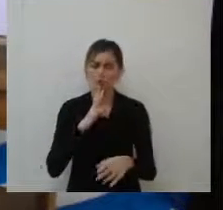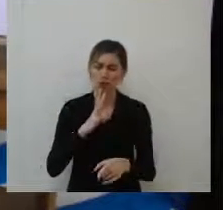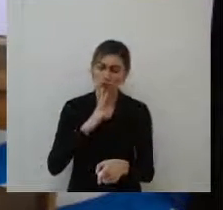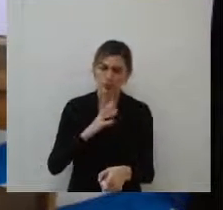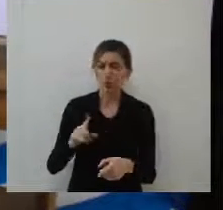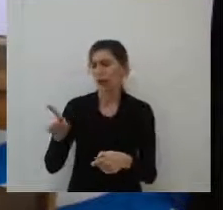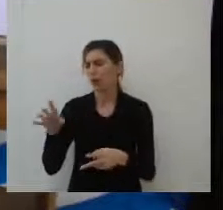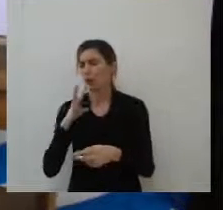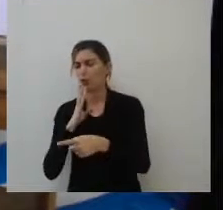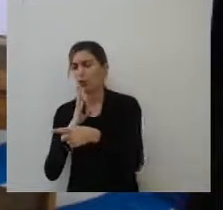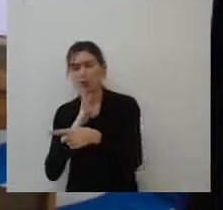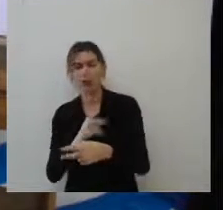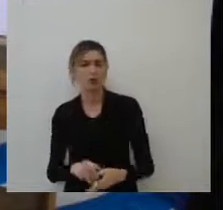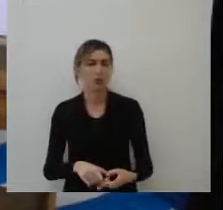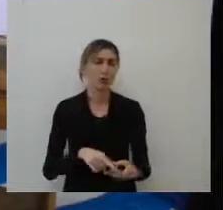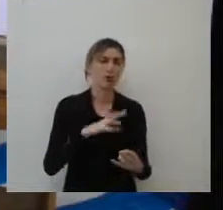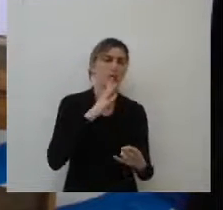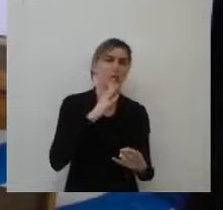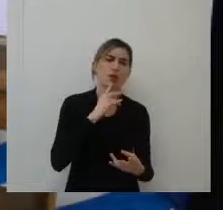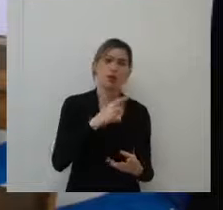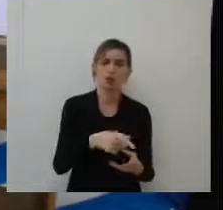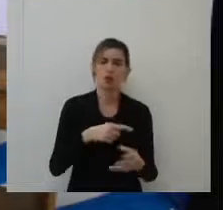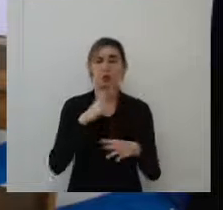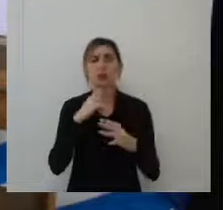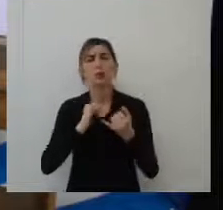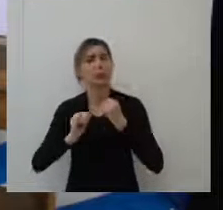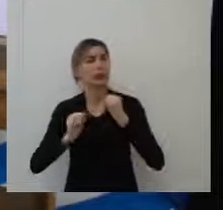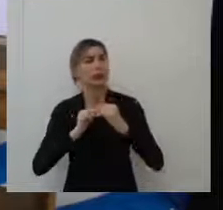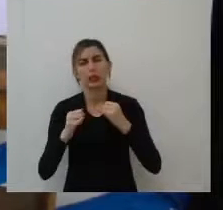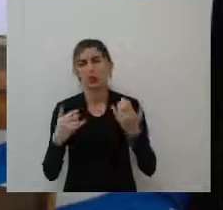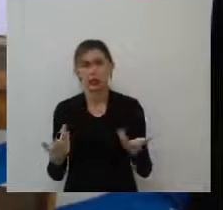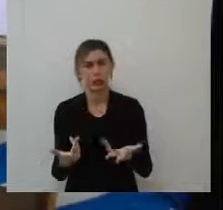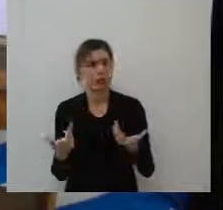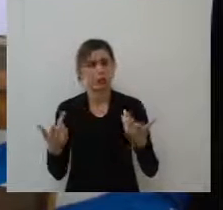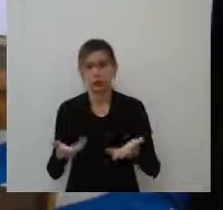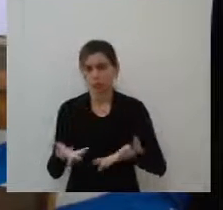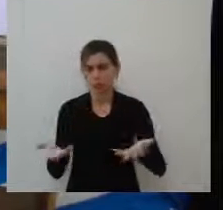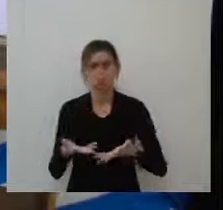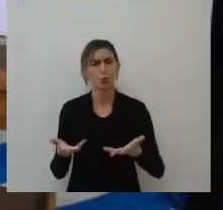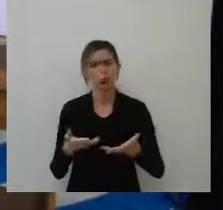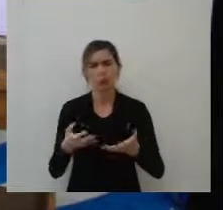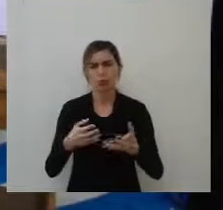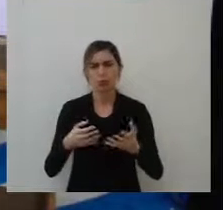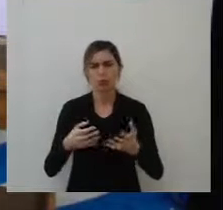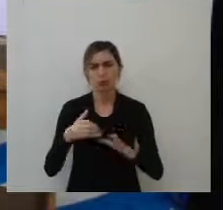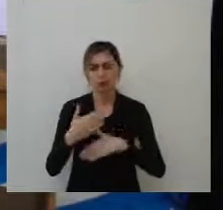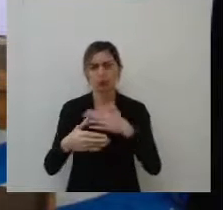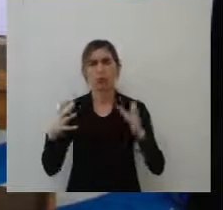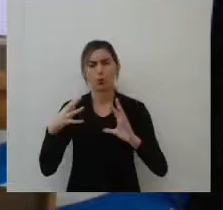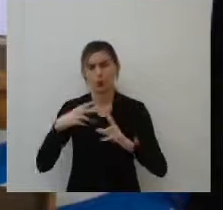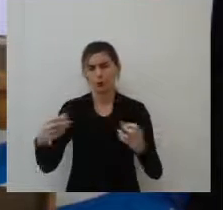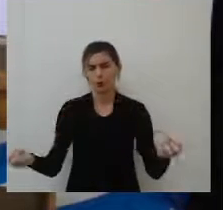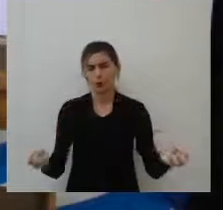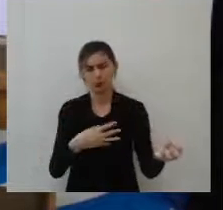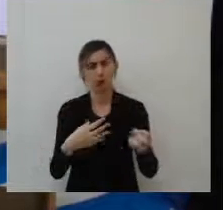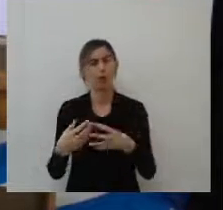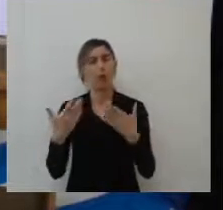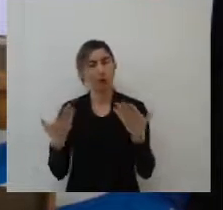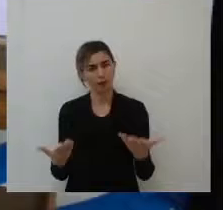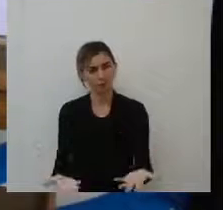uma pessoa, conhecer sobre outra. Então a internet, basicamente hoje, nessa era digital, nesse mundo atual, certo?